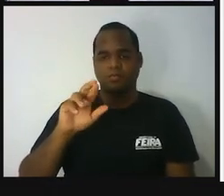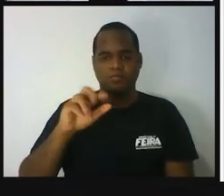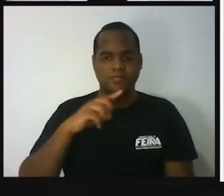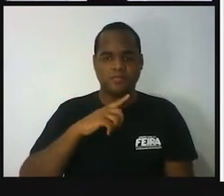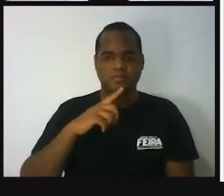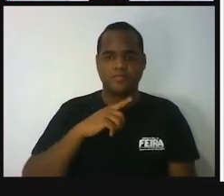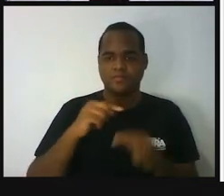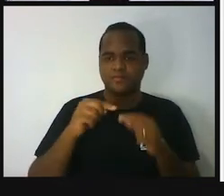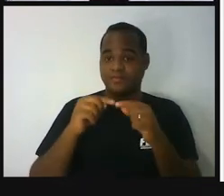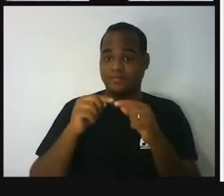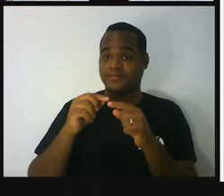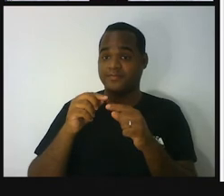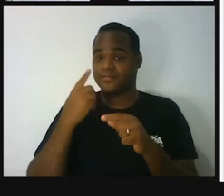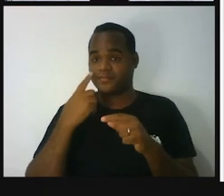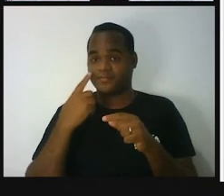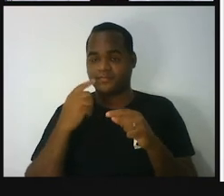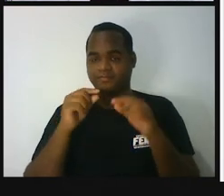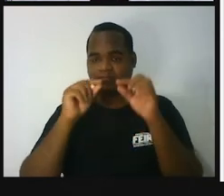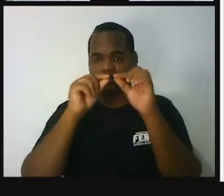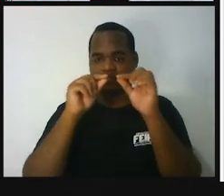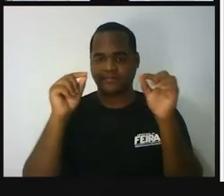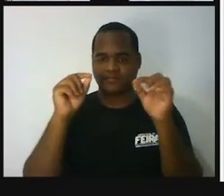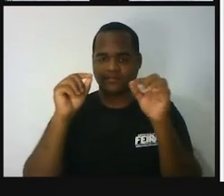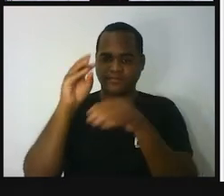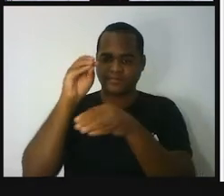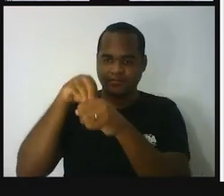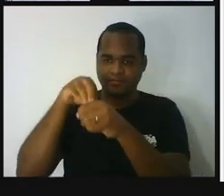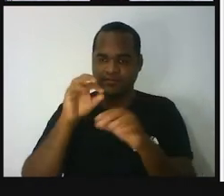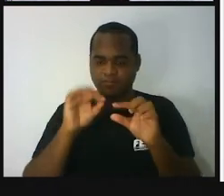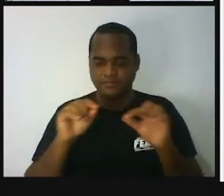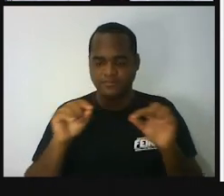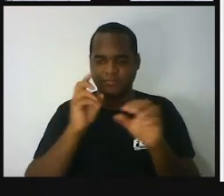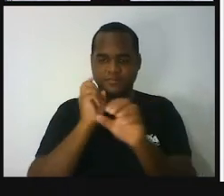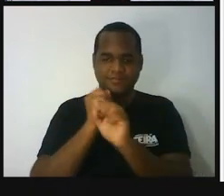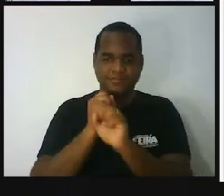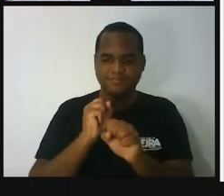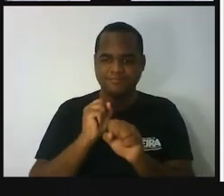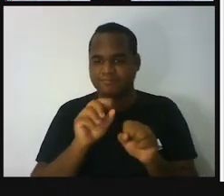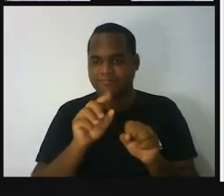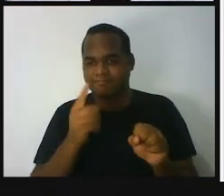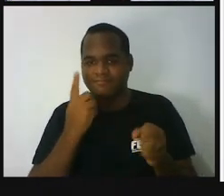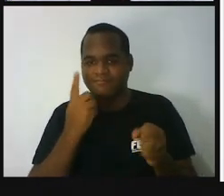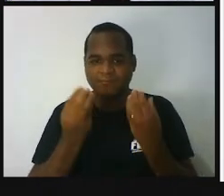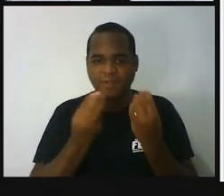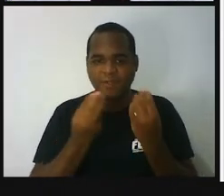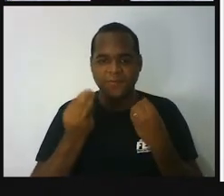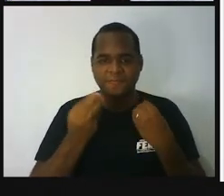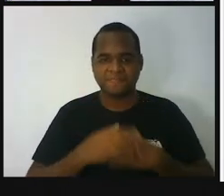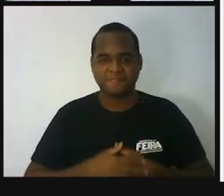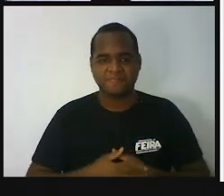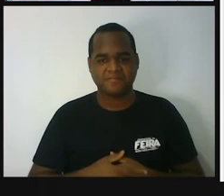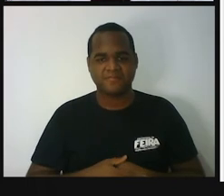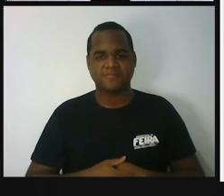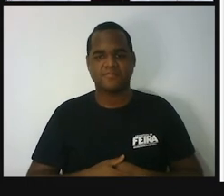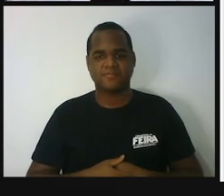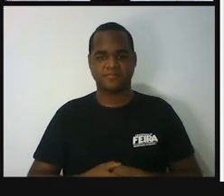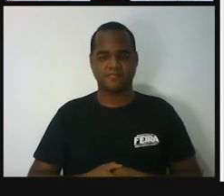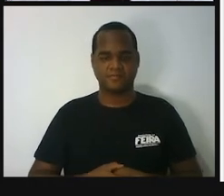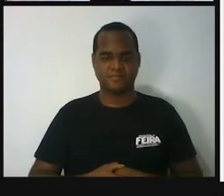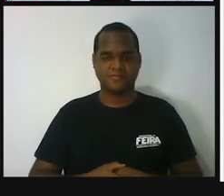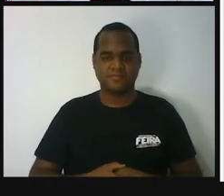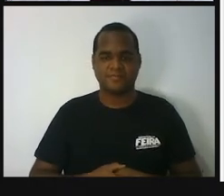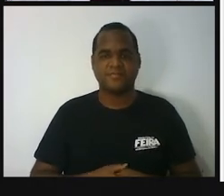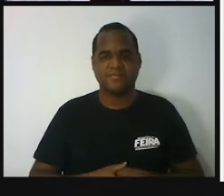ângulos. Opa! Não é isso que eu quero. Bacana. Eu quero medir os ângulos, né?